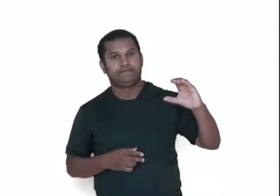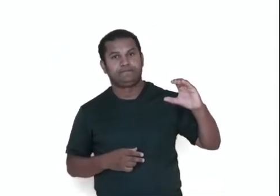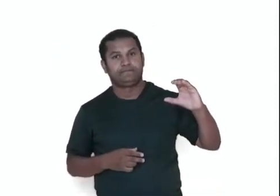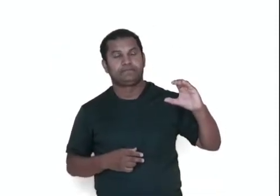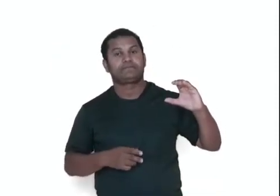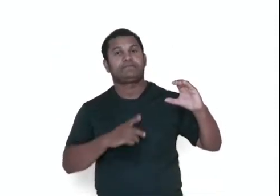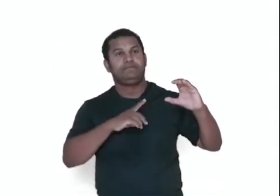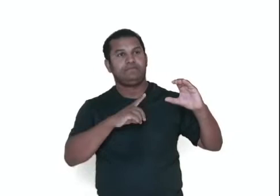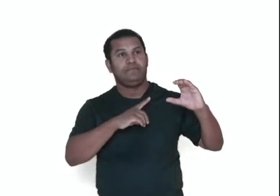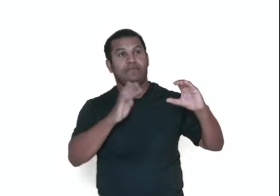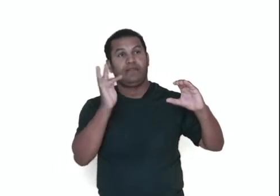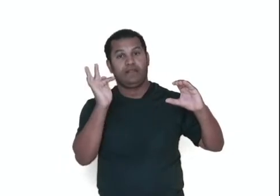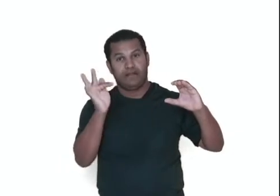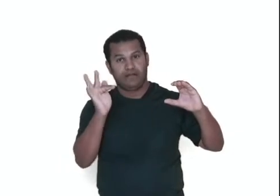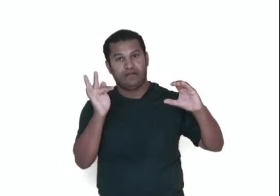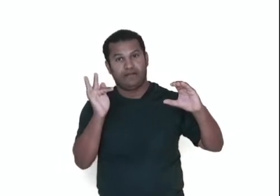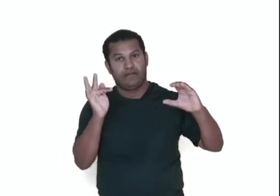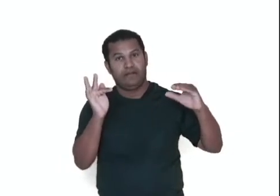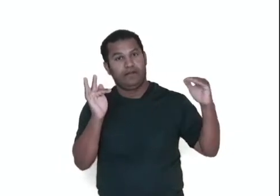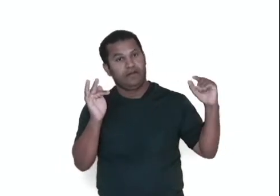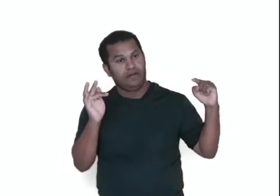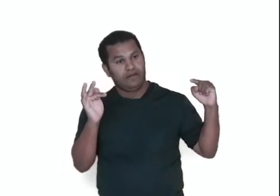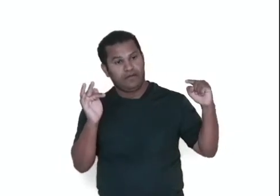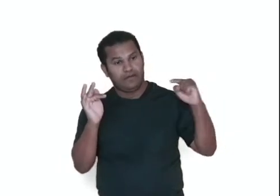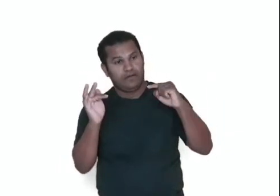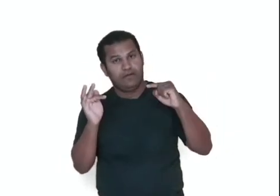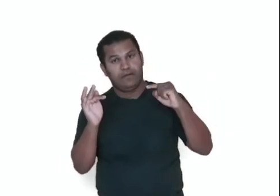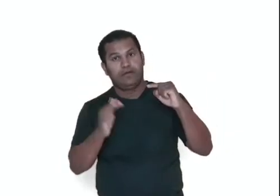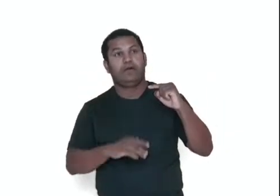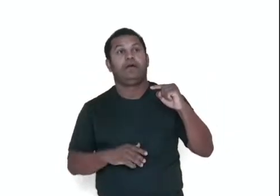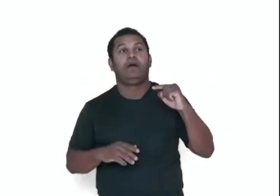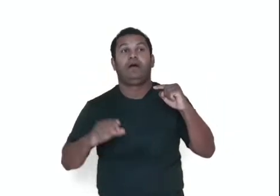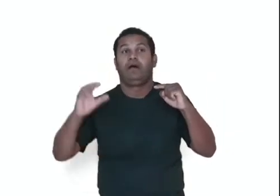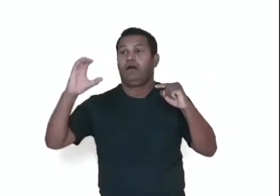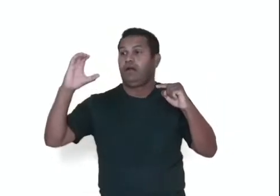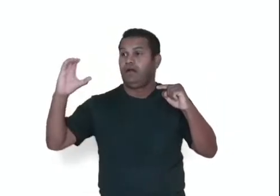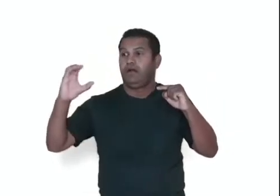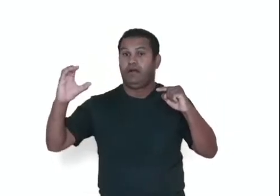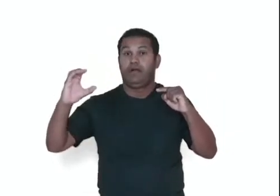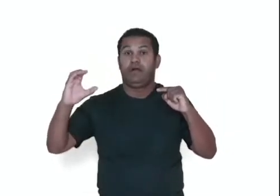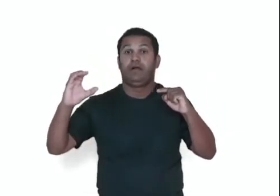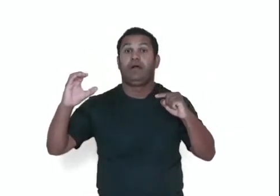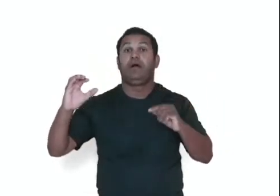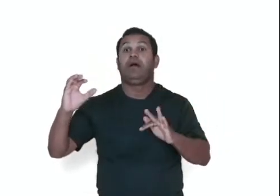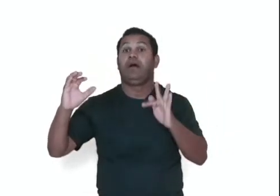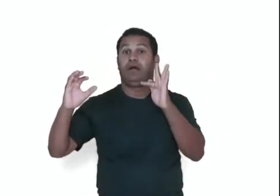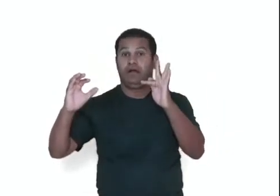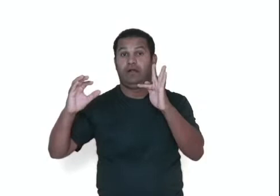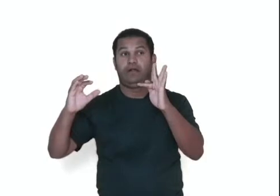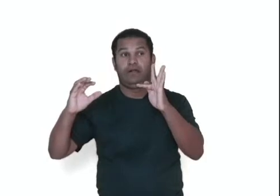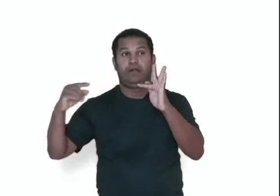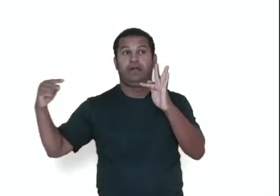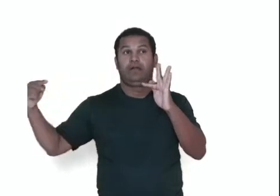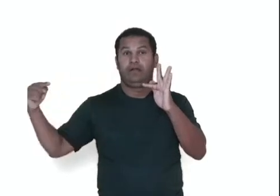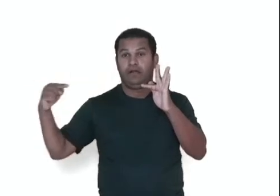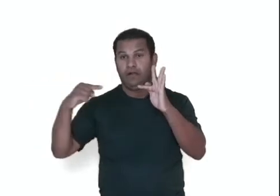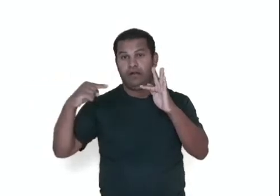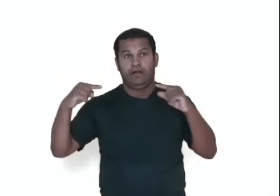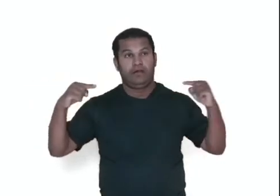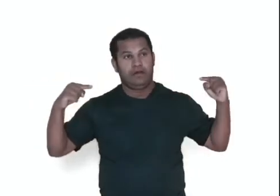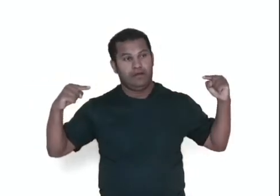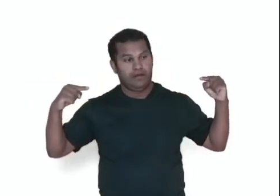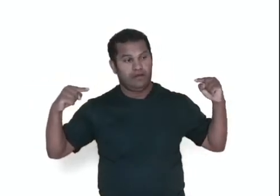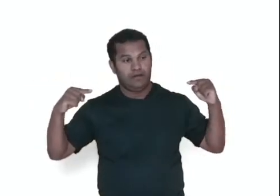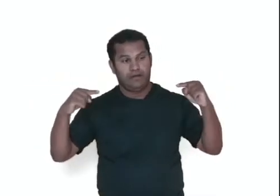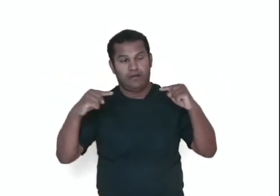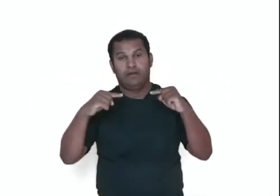movimento, os dois corpos estão querendo se chocar. Isso significa que eles têm uma quantidade de movimentos antes e depois, ou seja, a massa do